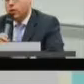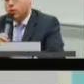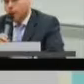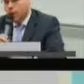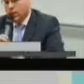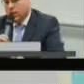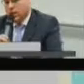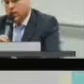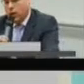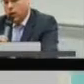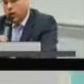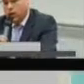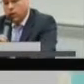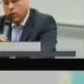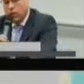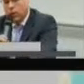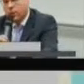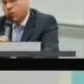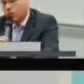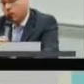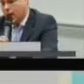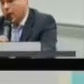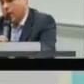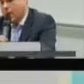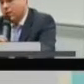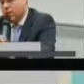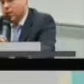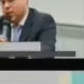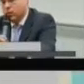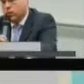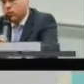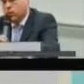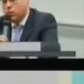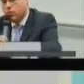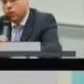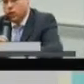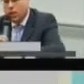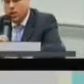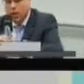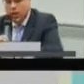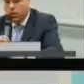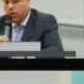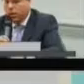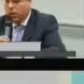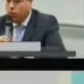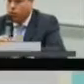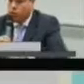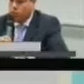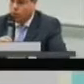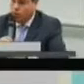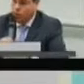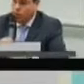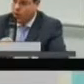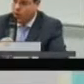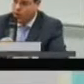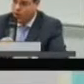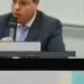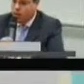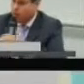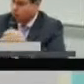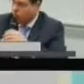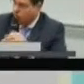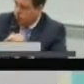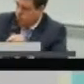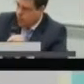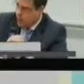dentro? Eu não posso fazer a recuperação desse paciente dentro do tempo adequado. O Ministério da Saúde está fazendo todos